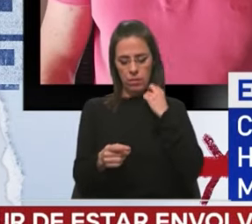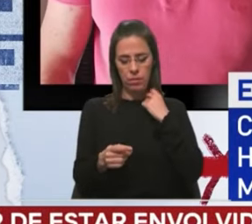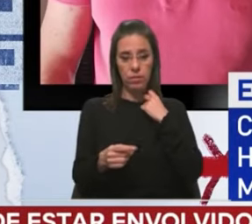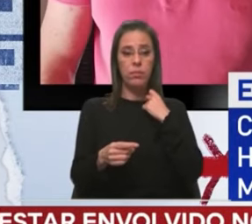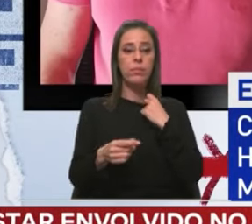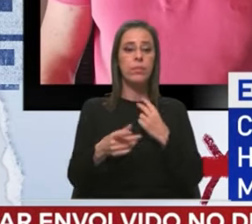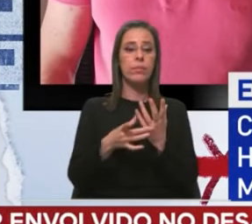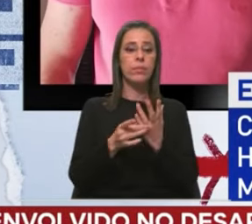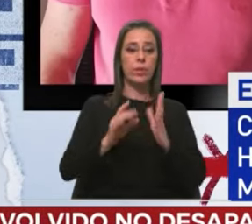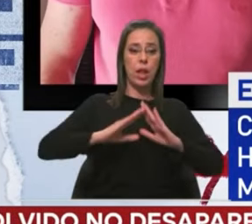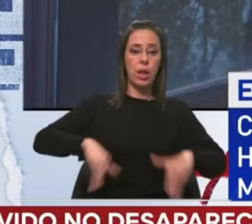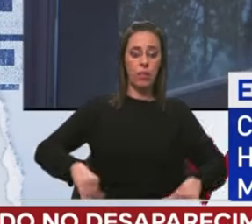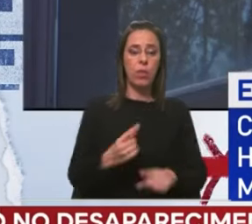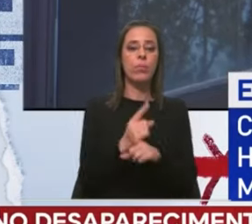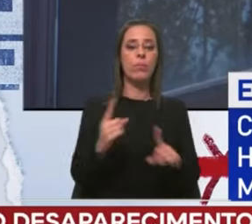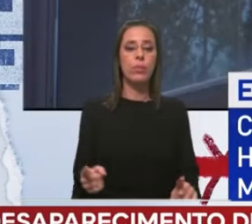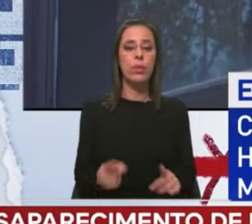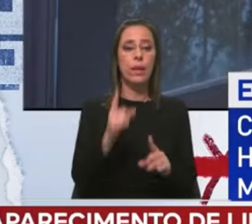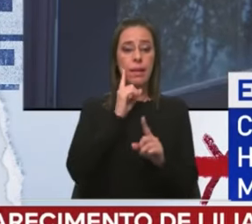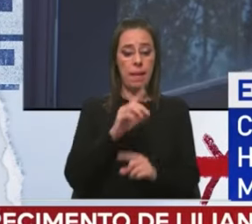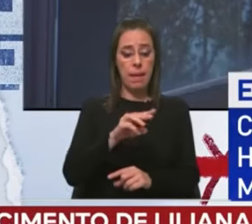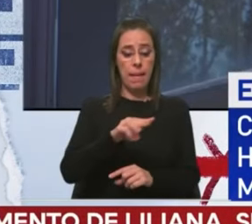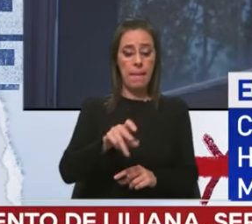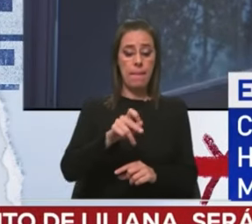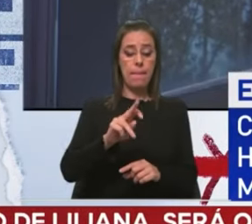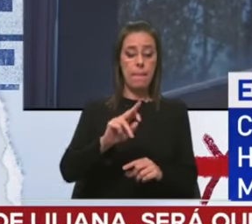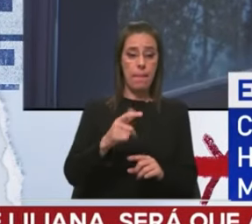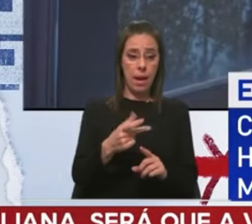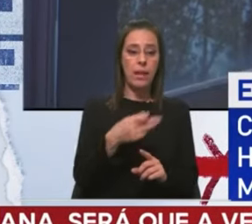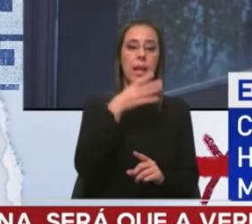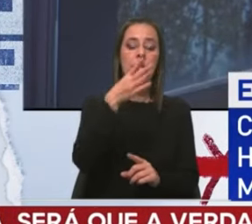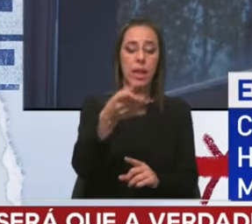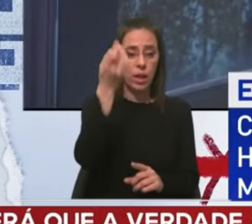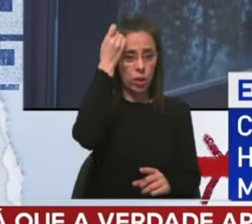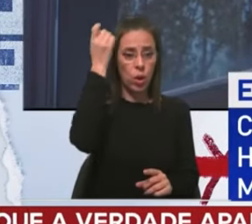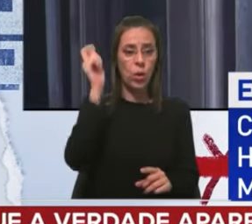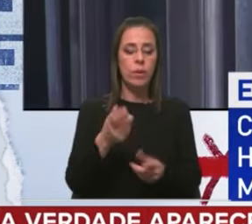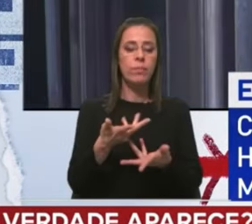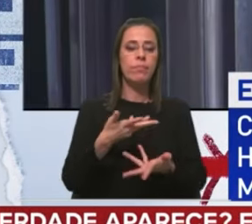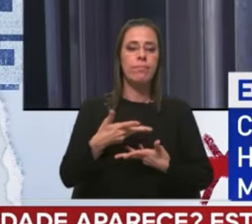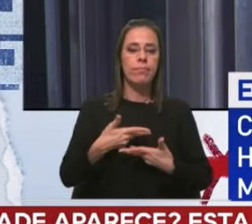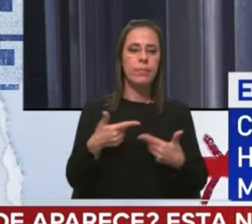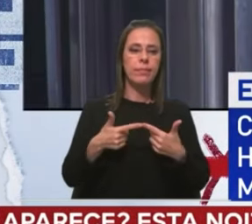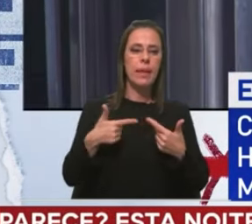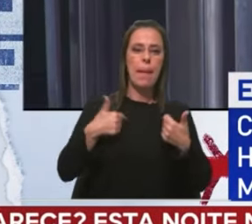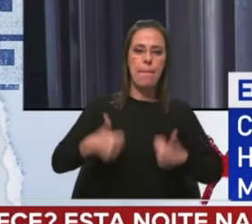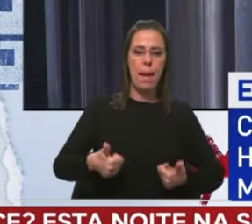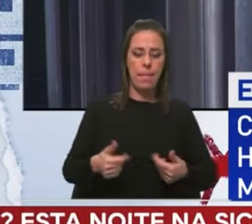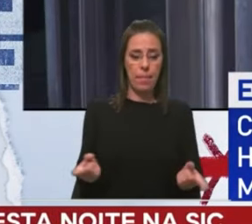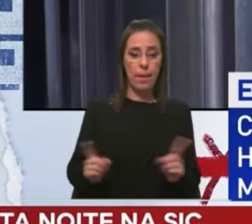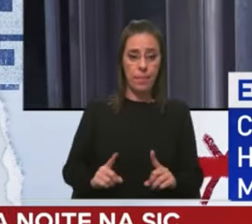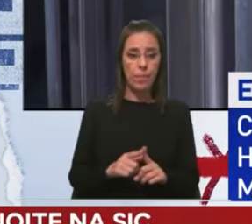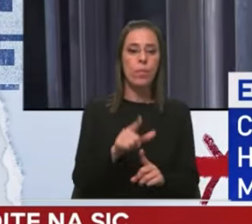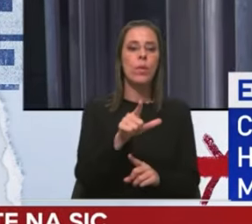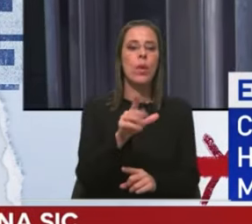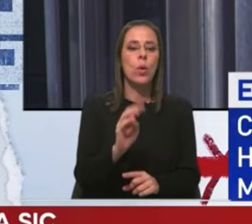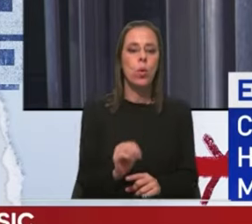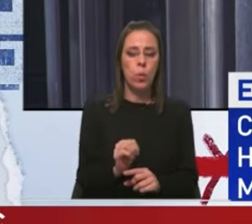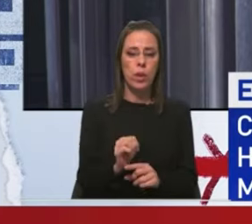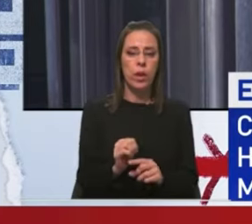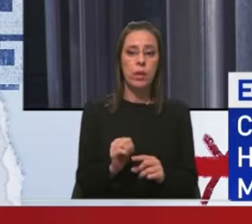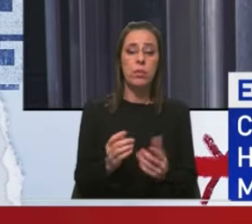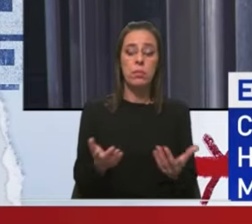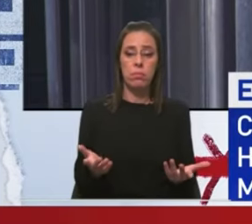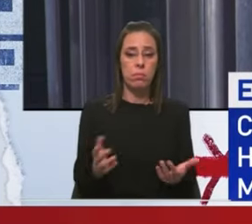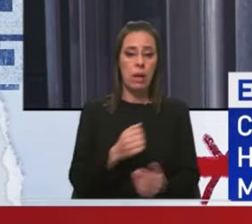assinaram os papéis do divórcio, porque disse Marta a este coletivo de juízes que a relação não estava bem. Luís Lopes não